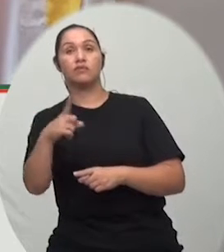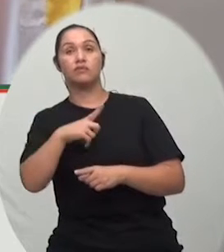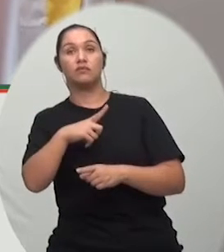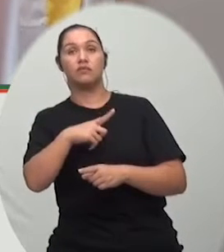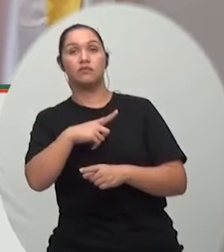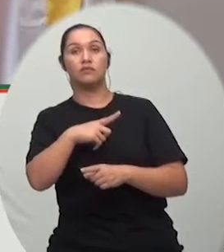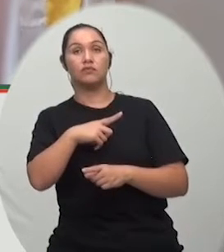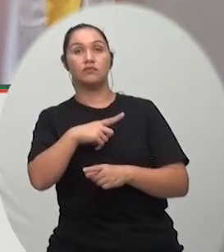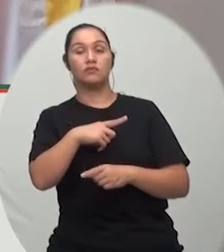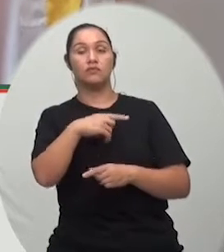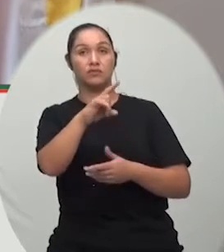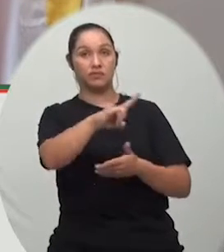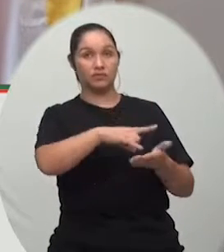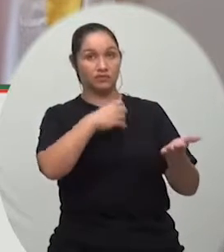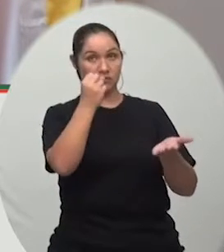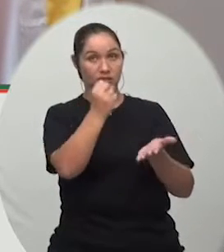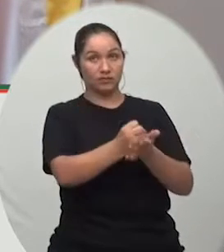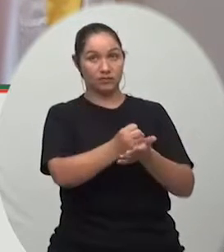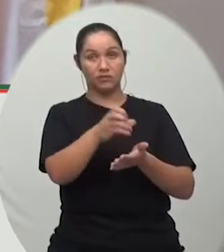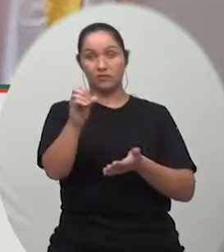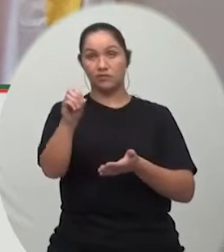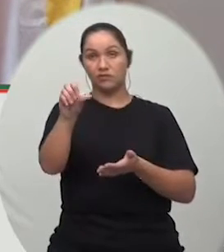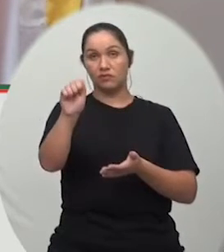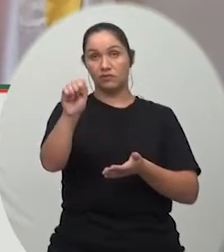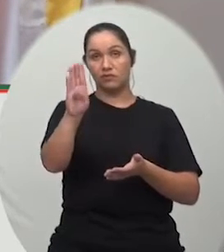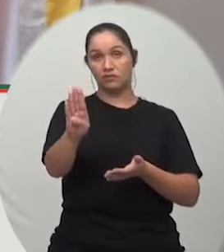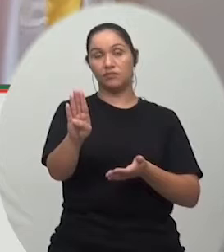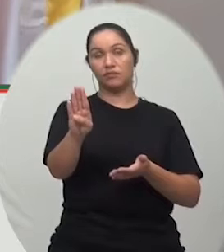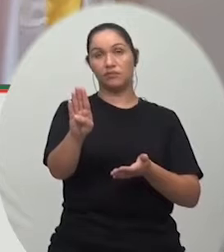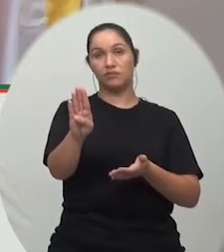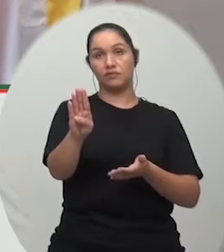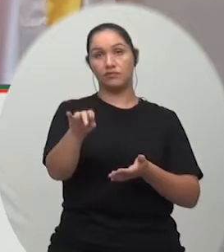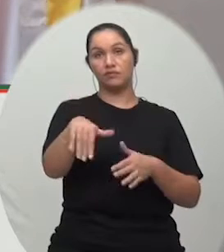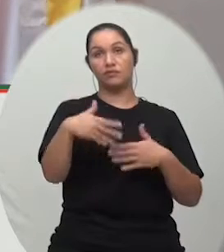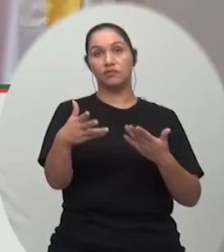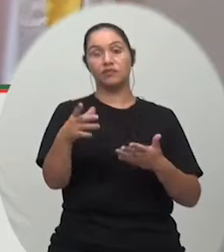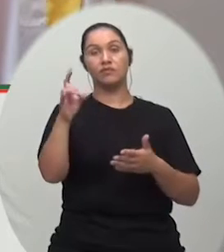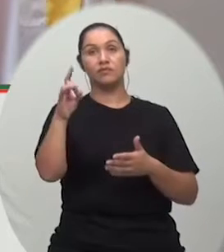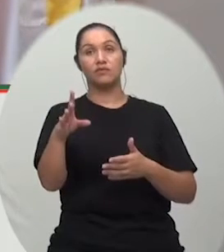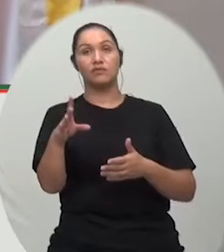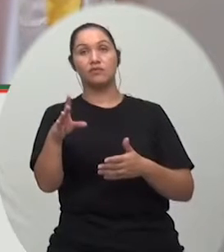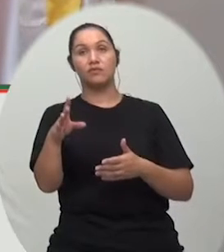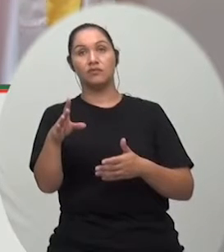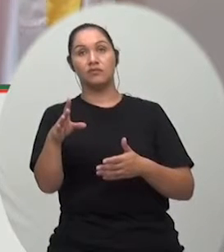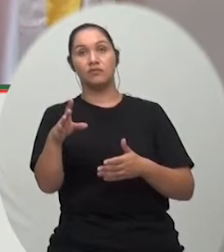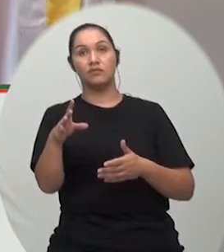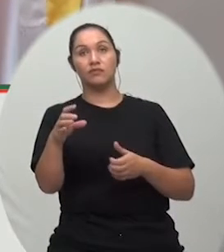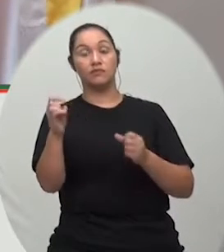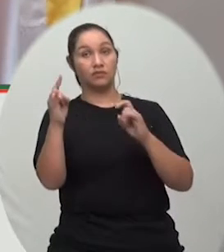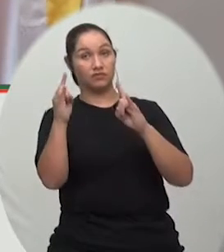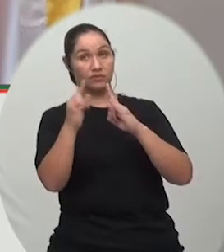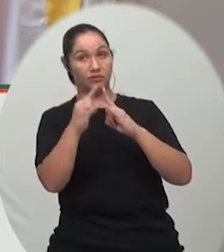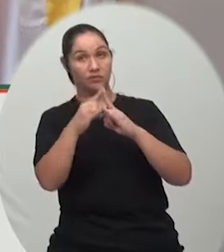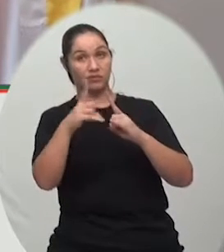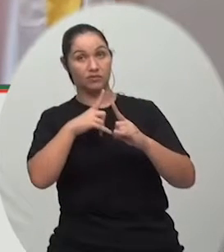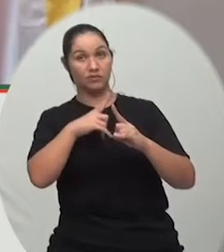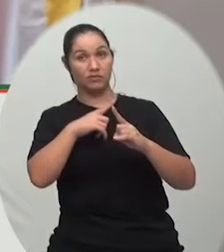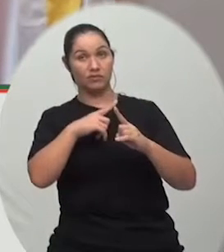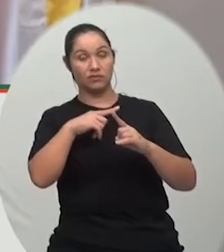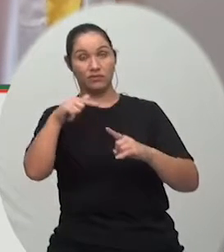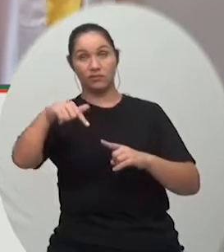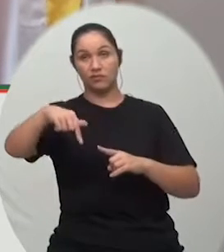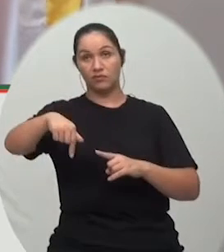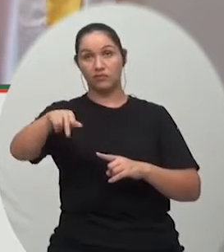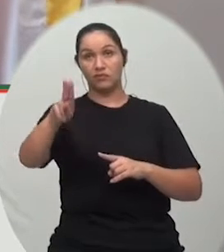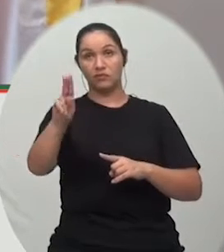OAB Recomenda. Então, é para instituições de ensino superior que realmente prestam um ensino de qualidade. Parabéns,